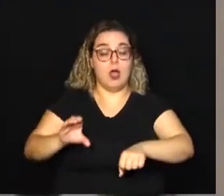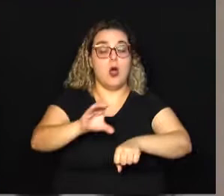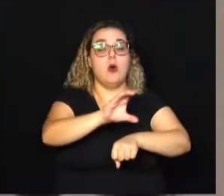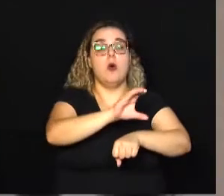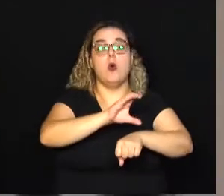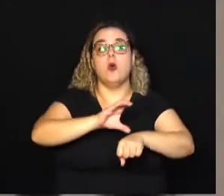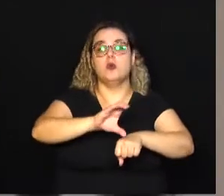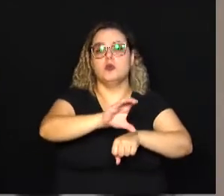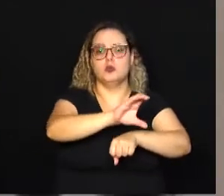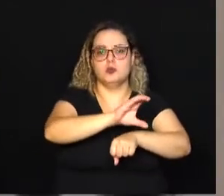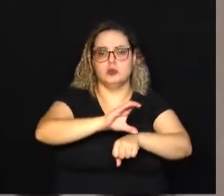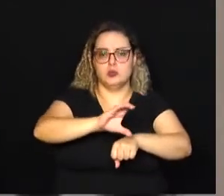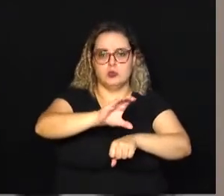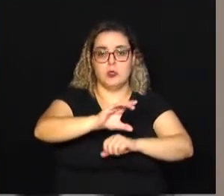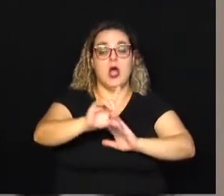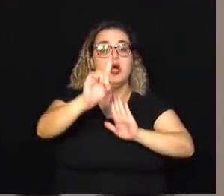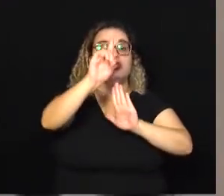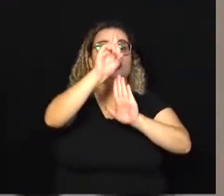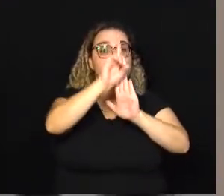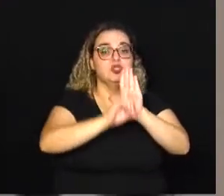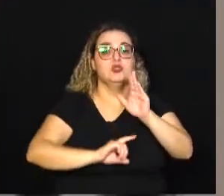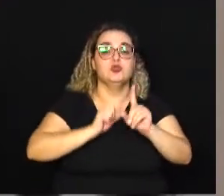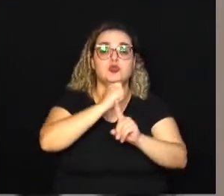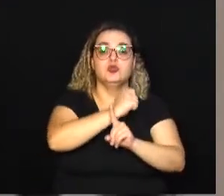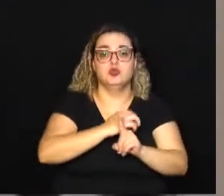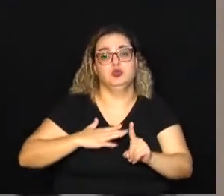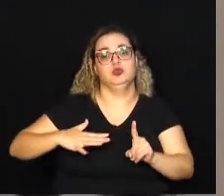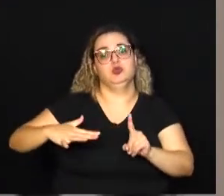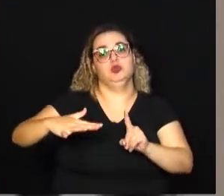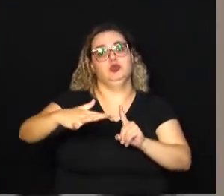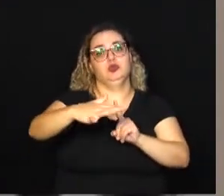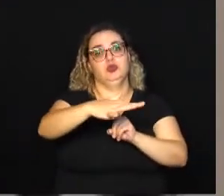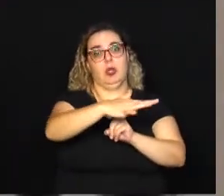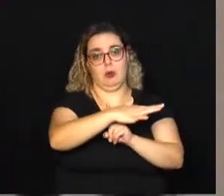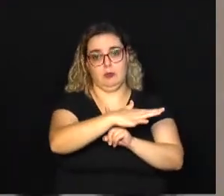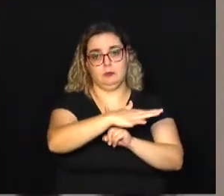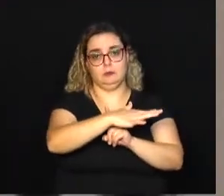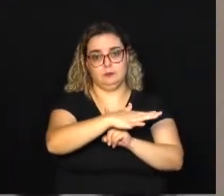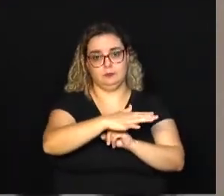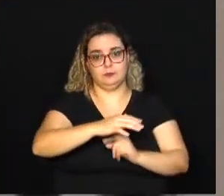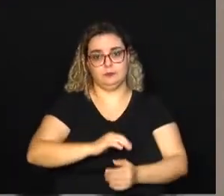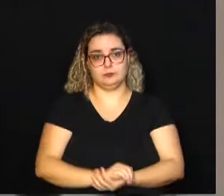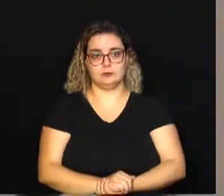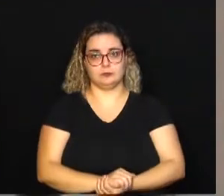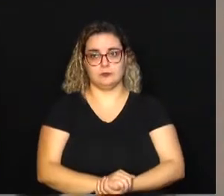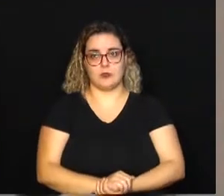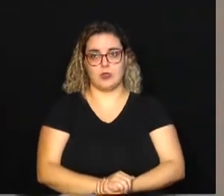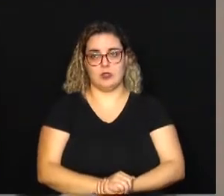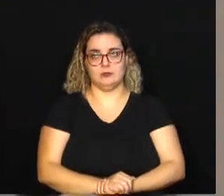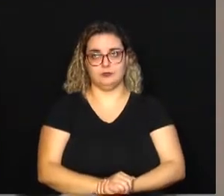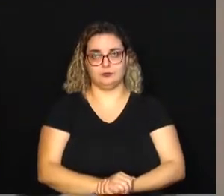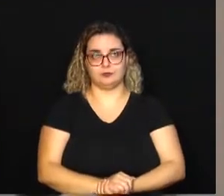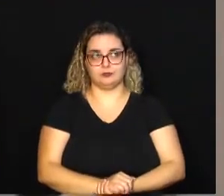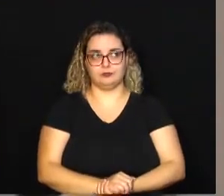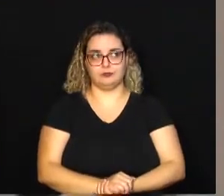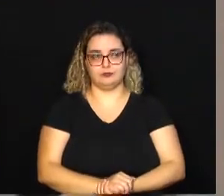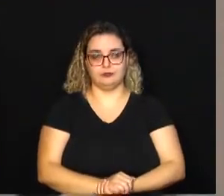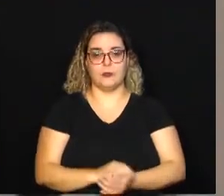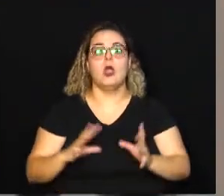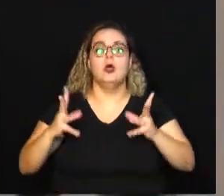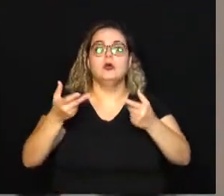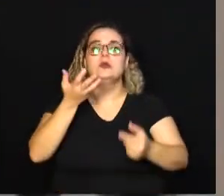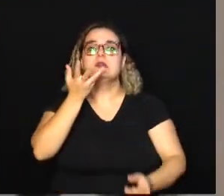constitucional, de direito social. É a mesma coisa que todas as crianças estarem na